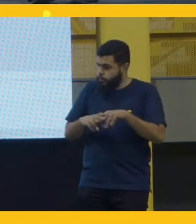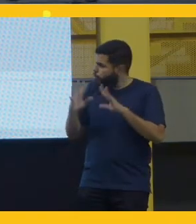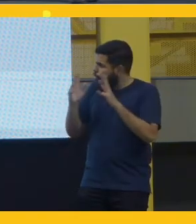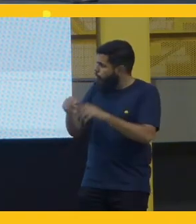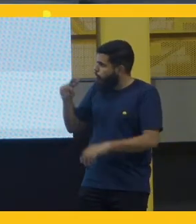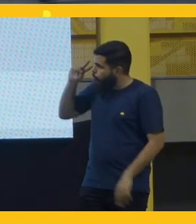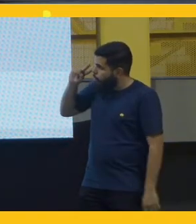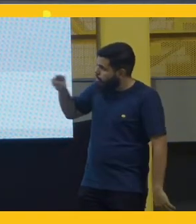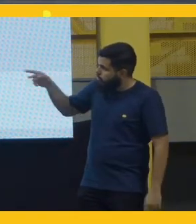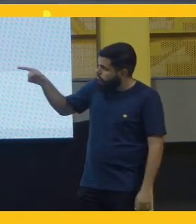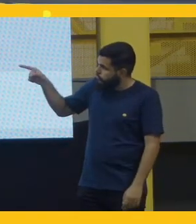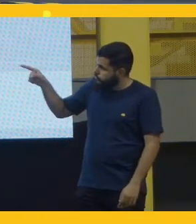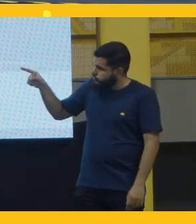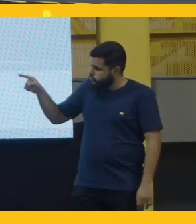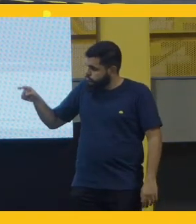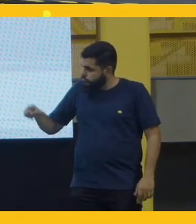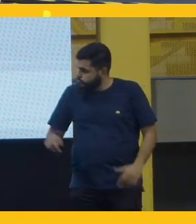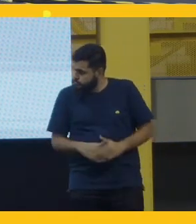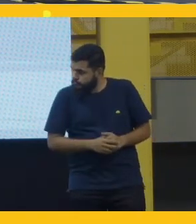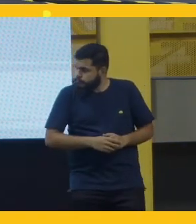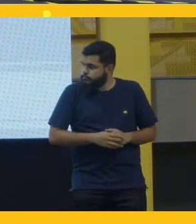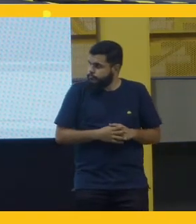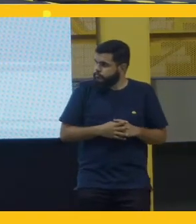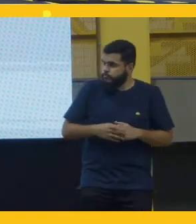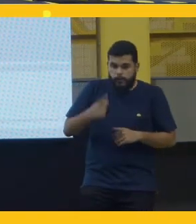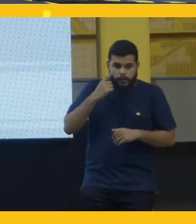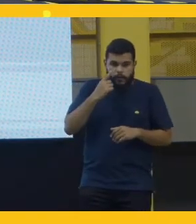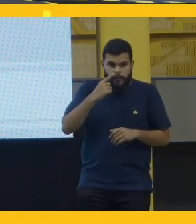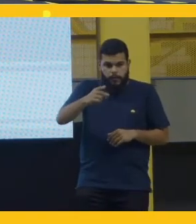vê naquele experimento, rei, de novo.